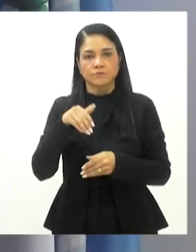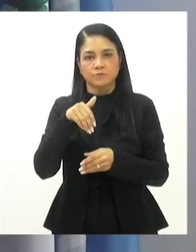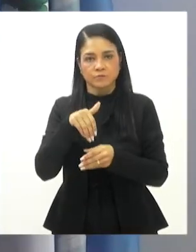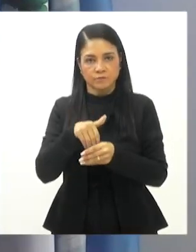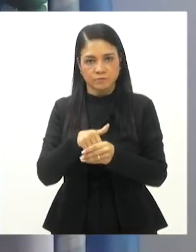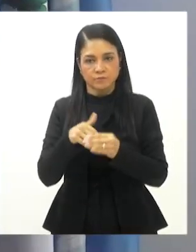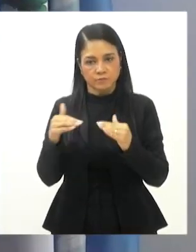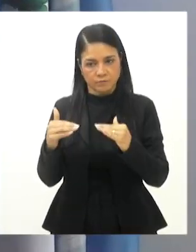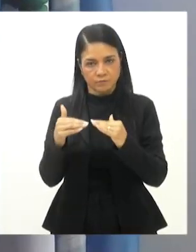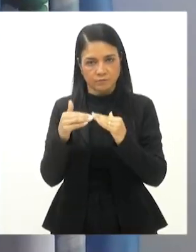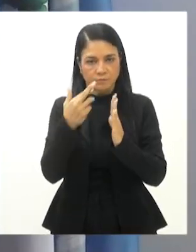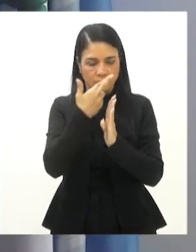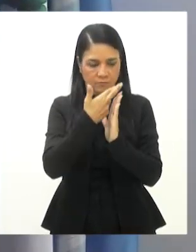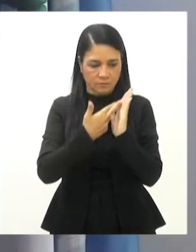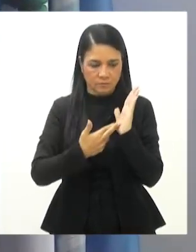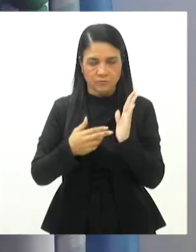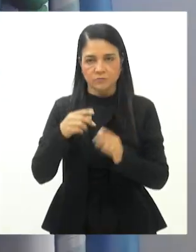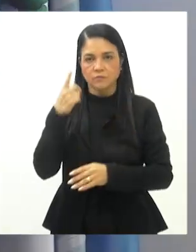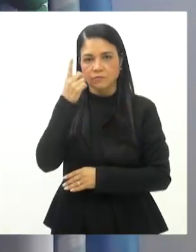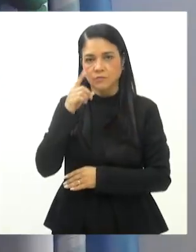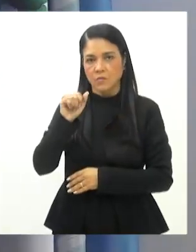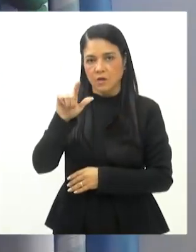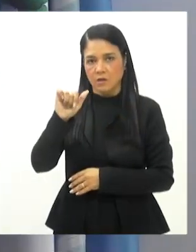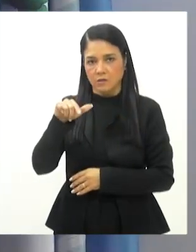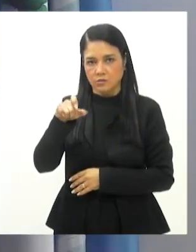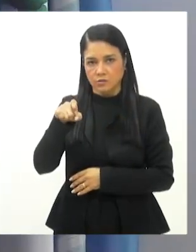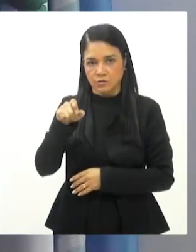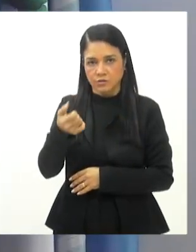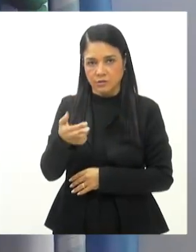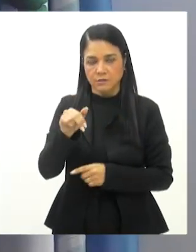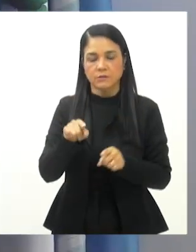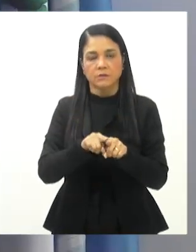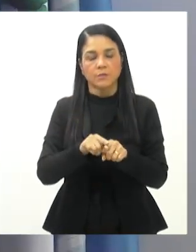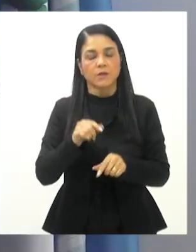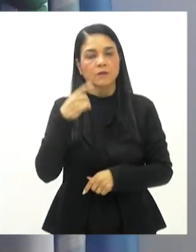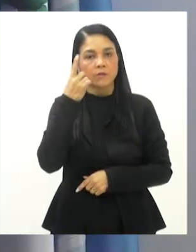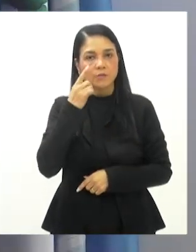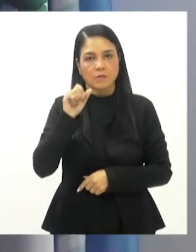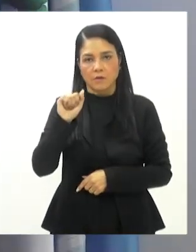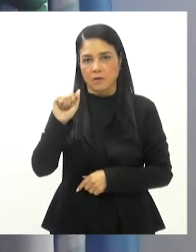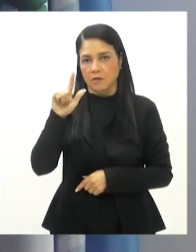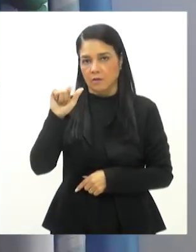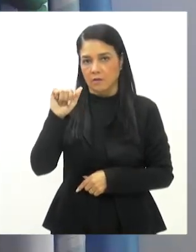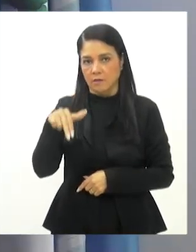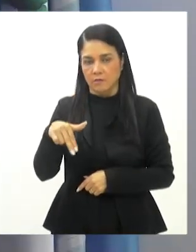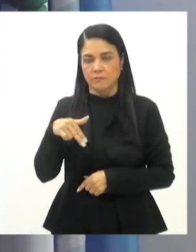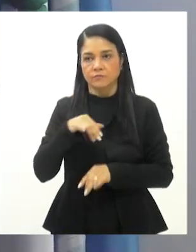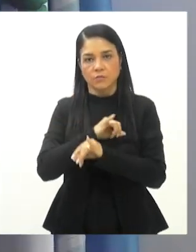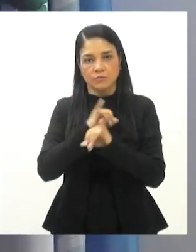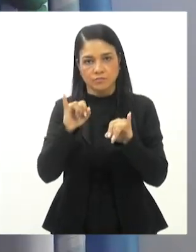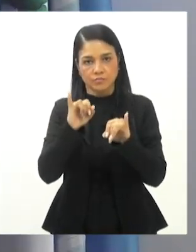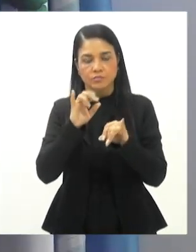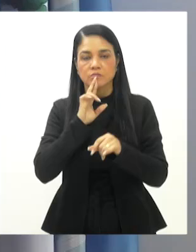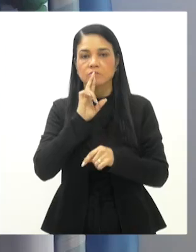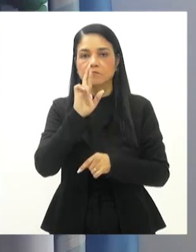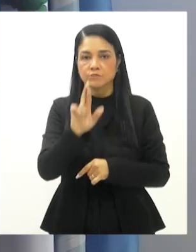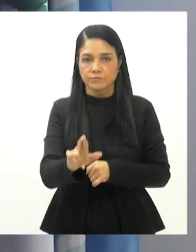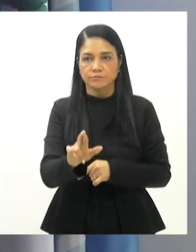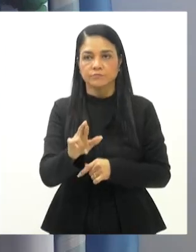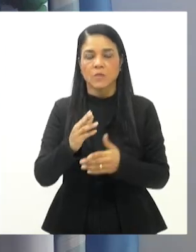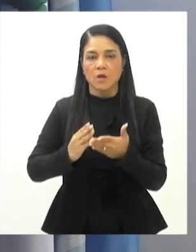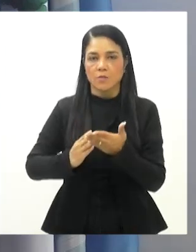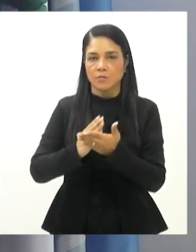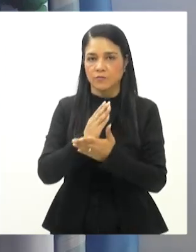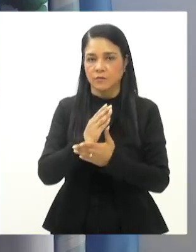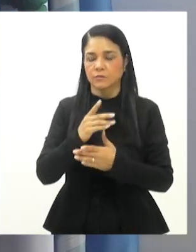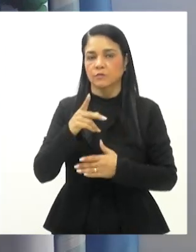favorável do relator, deputado Alexandre Knoploch, e do deputado Alan Lopes, eu proclamo o resultado de que está aprovado